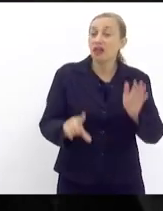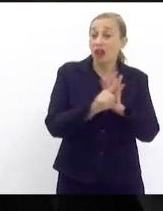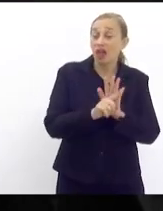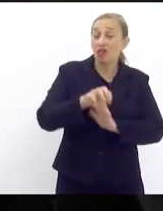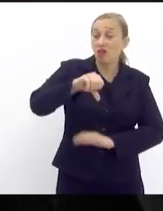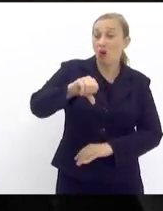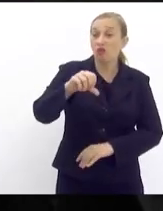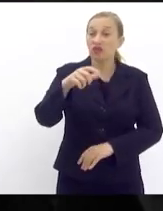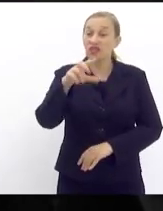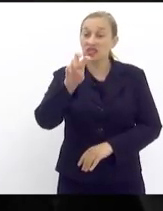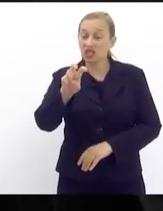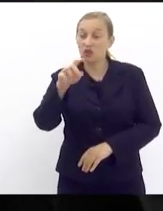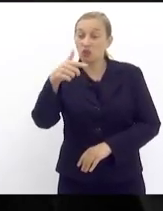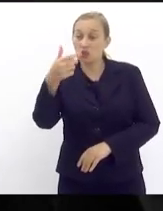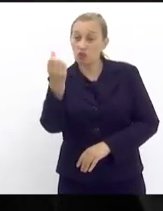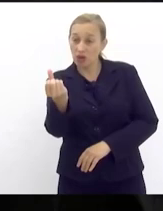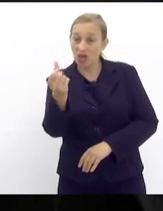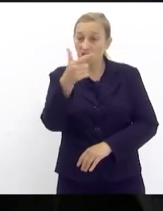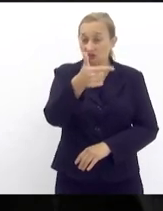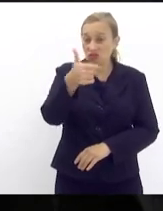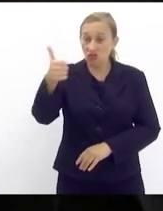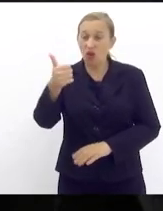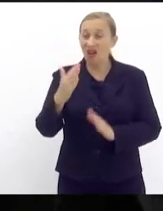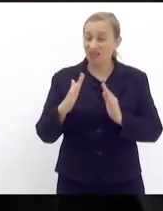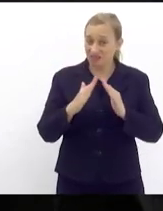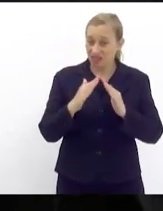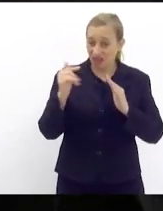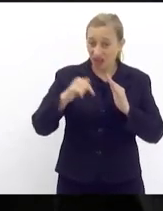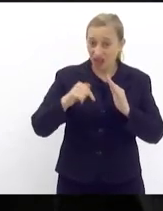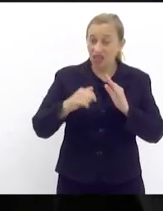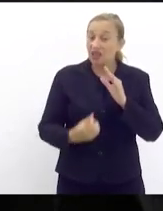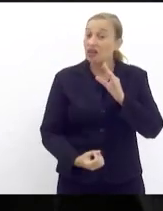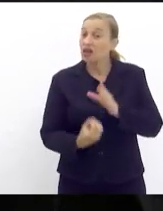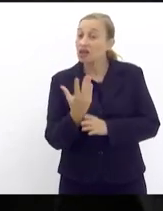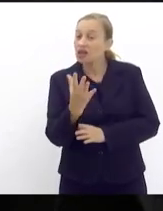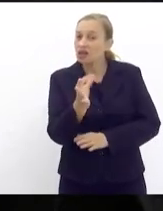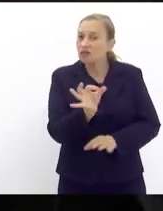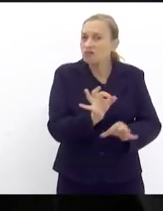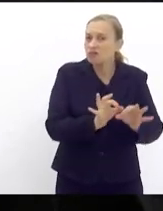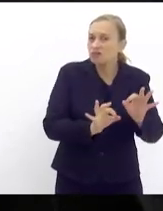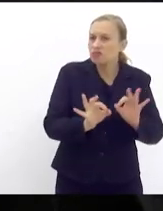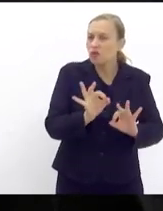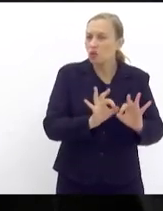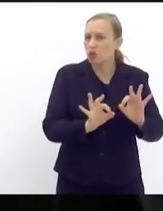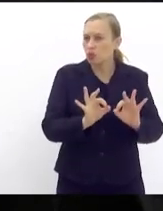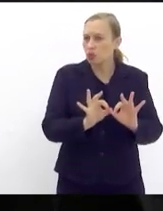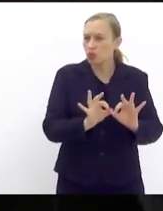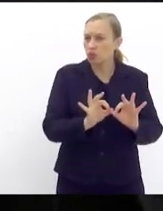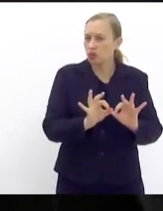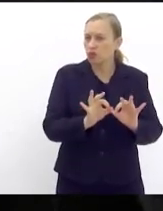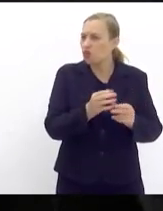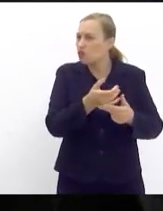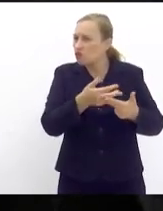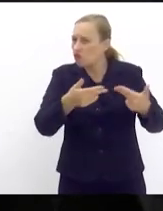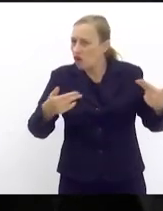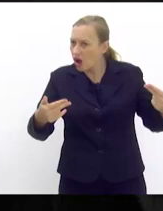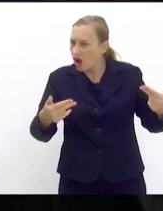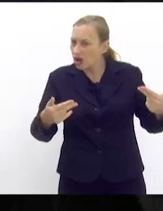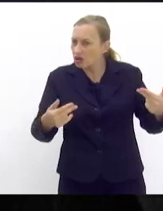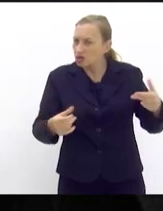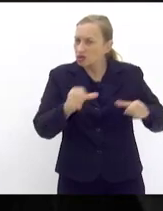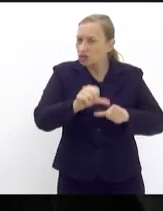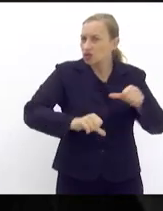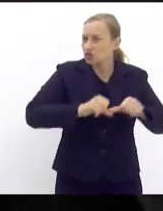21 porque essa casa cria programas muito desses programas viram